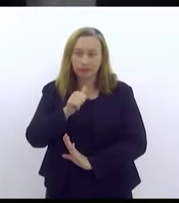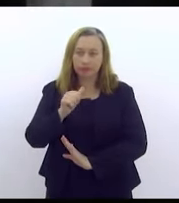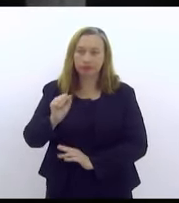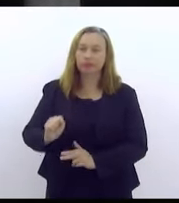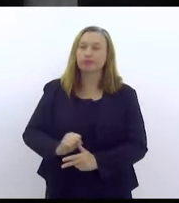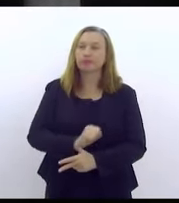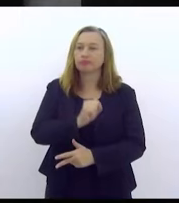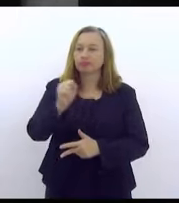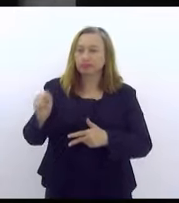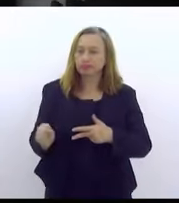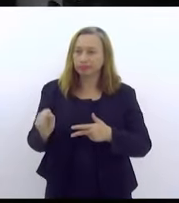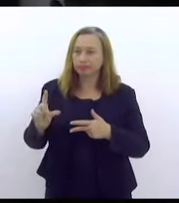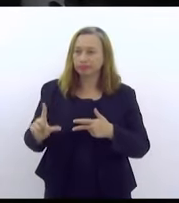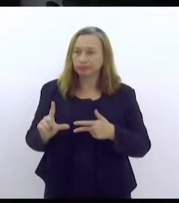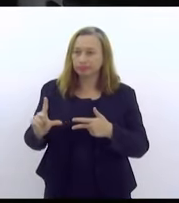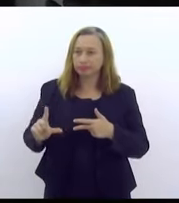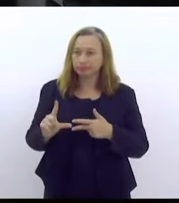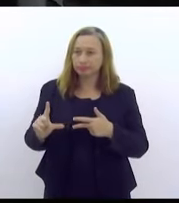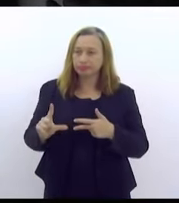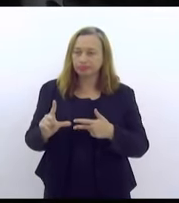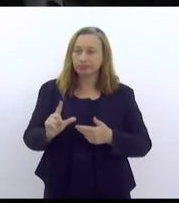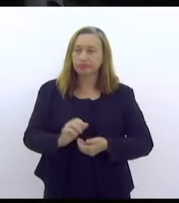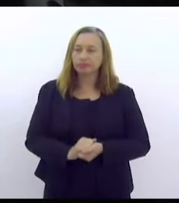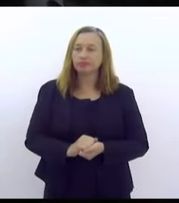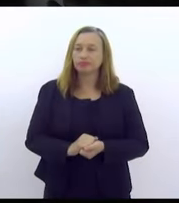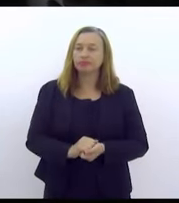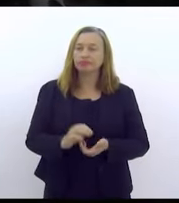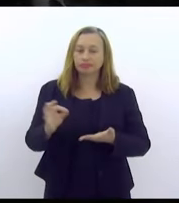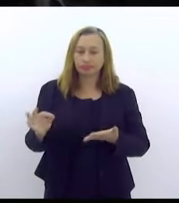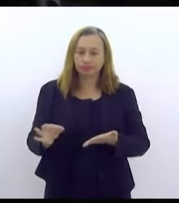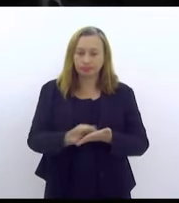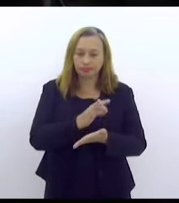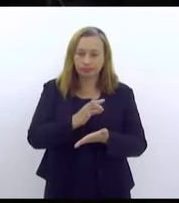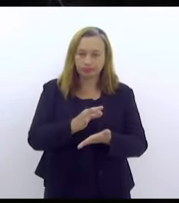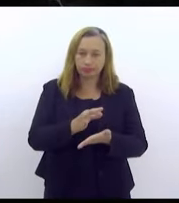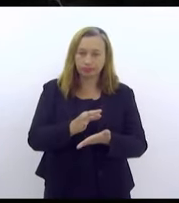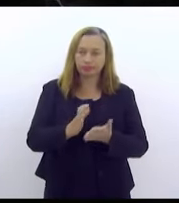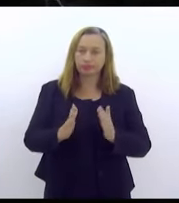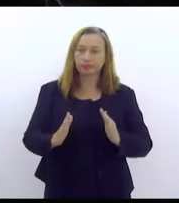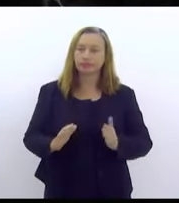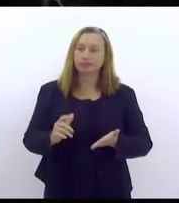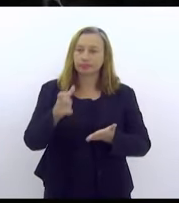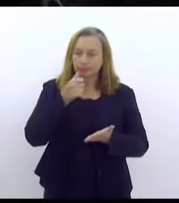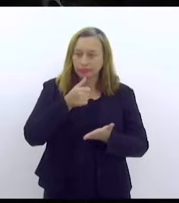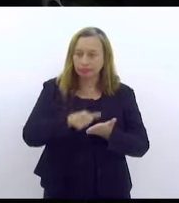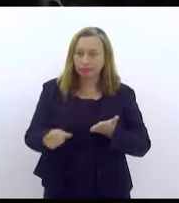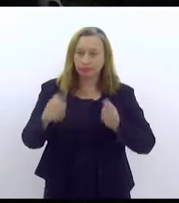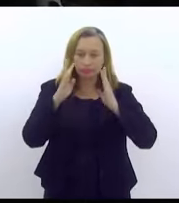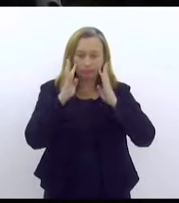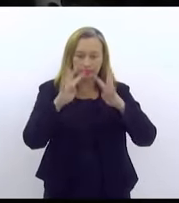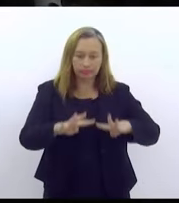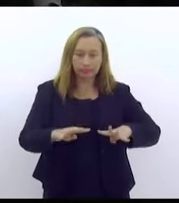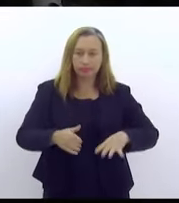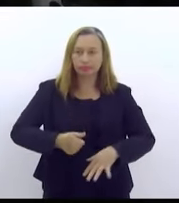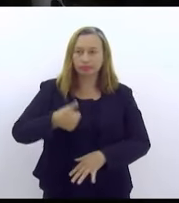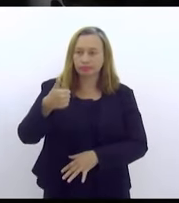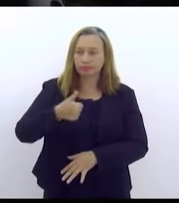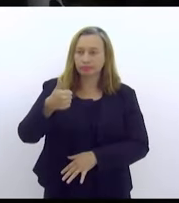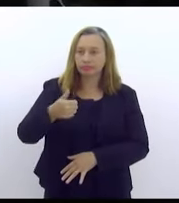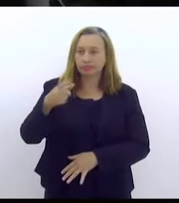Legislativo atente para o que foi escrito nessa carta. A primeira-dama de